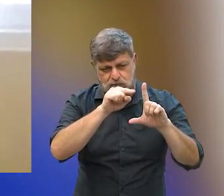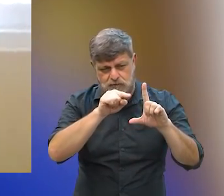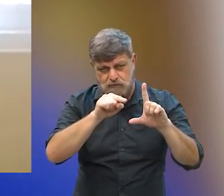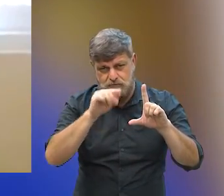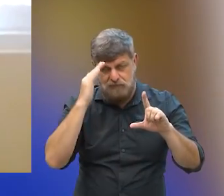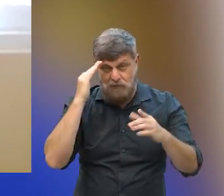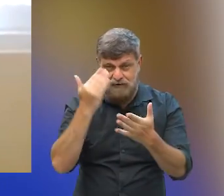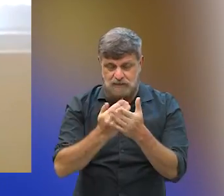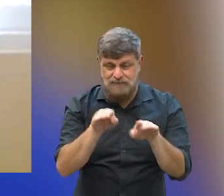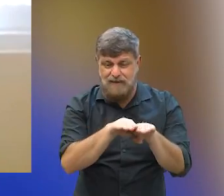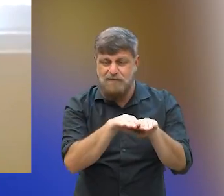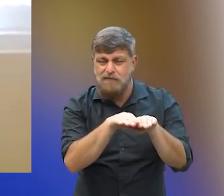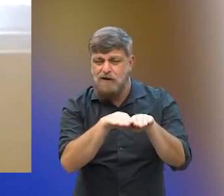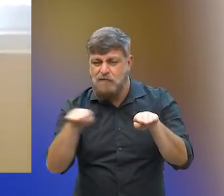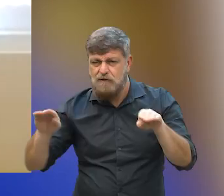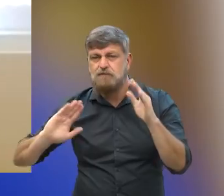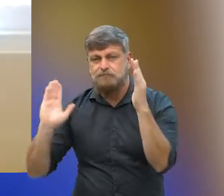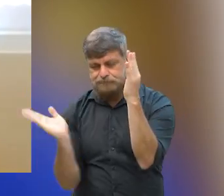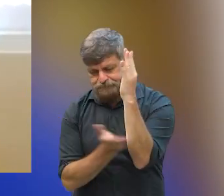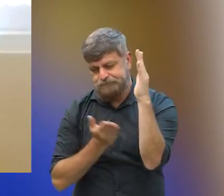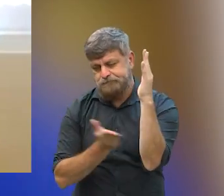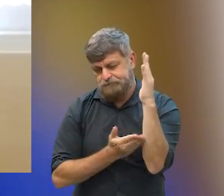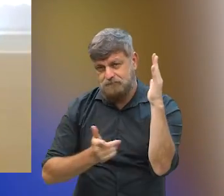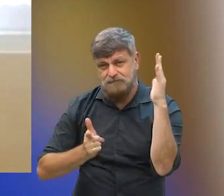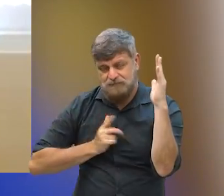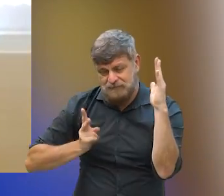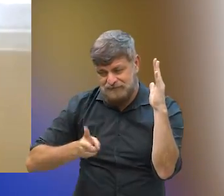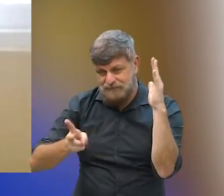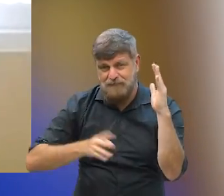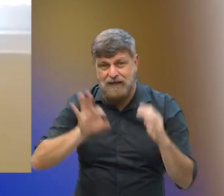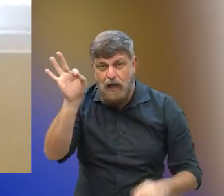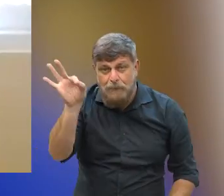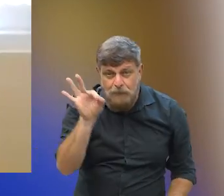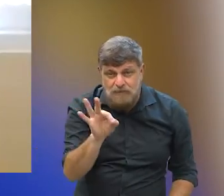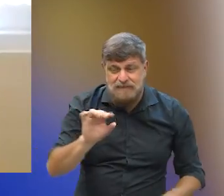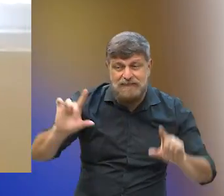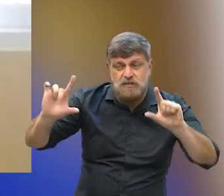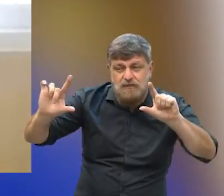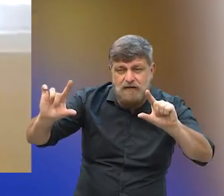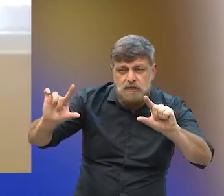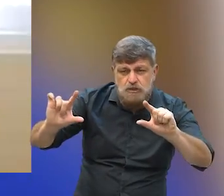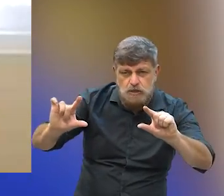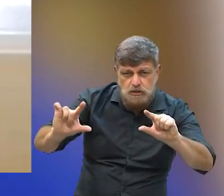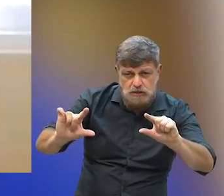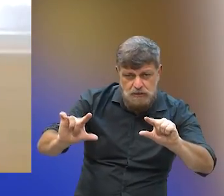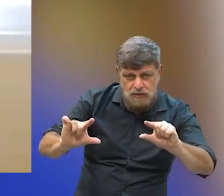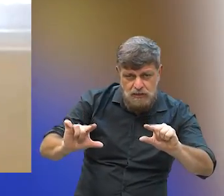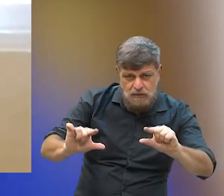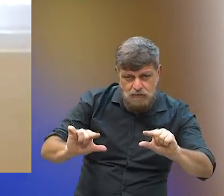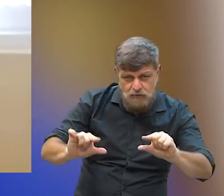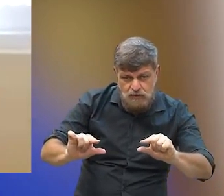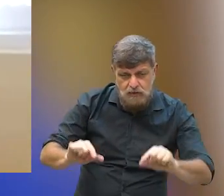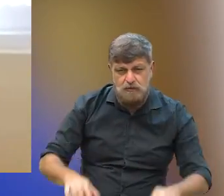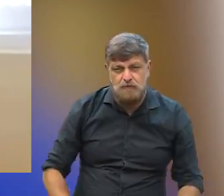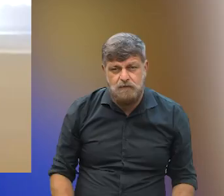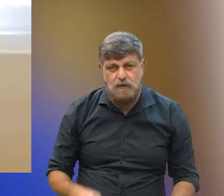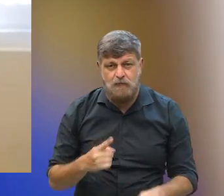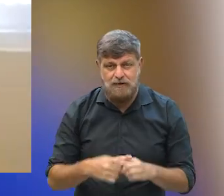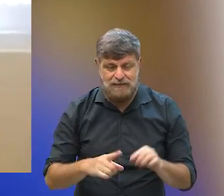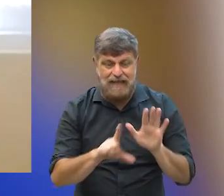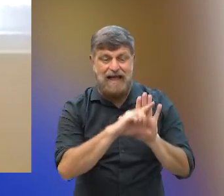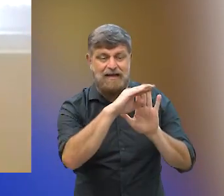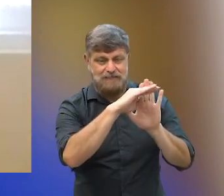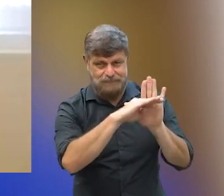dizer, o desmatamento continuou ocorrendo, mas em taxas cada vez menores, né? Isso tem muito a ver com a